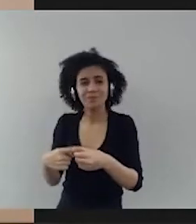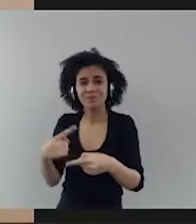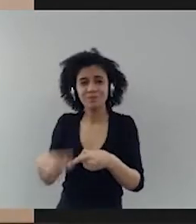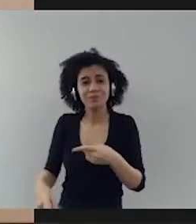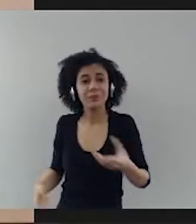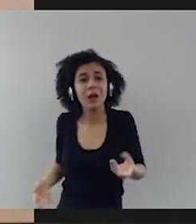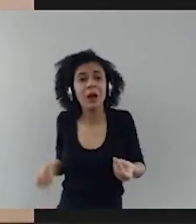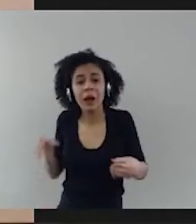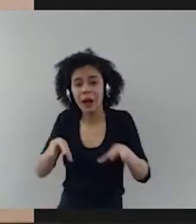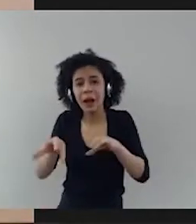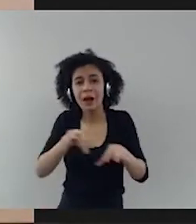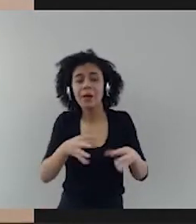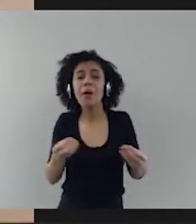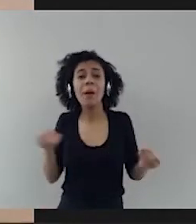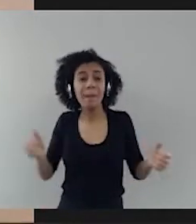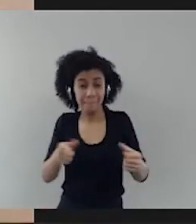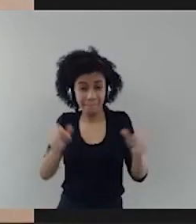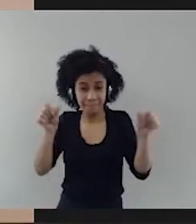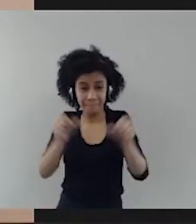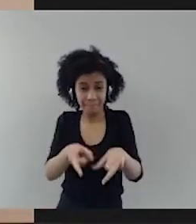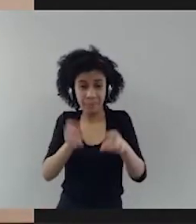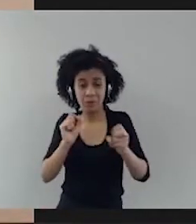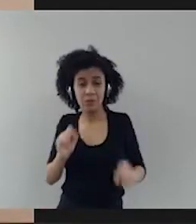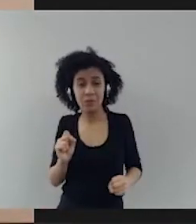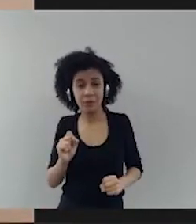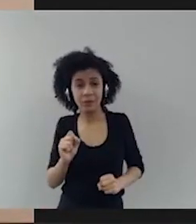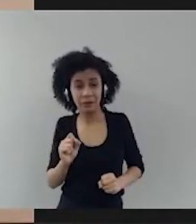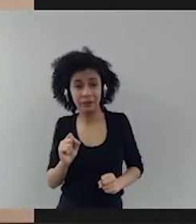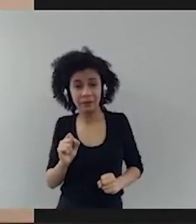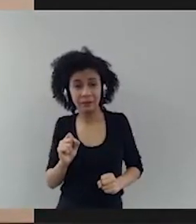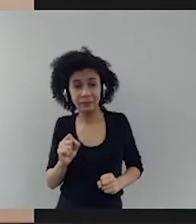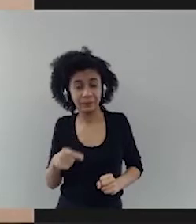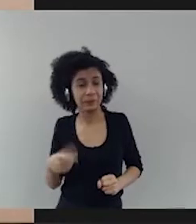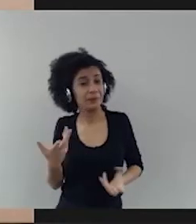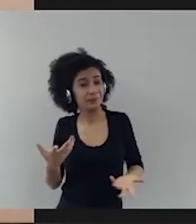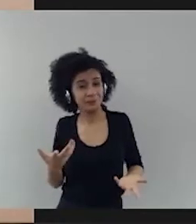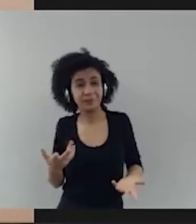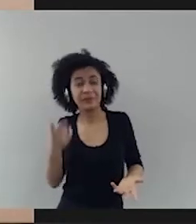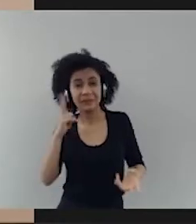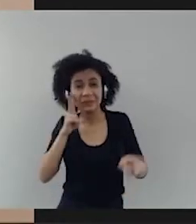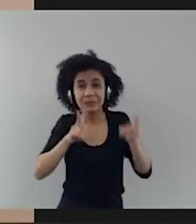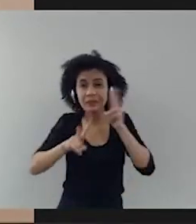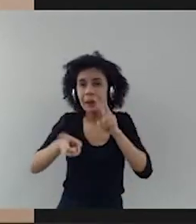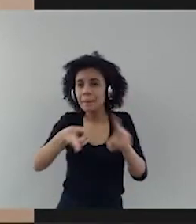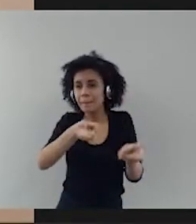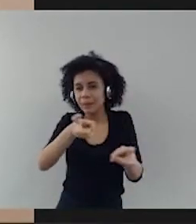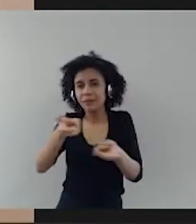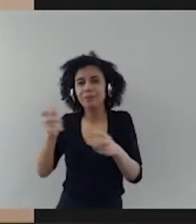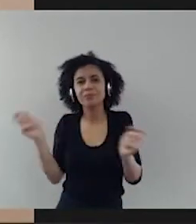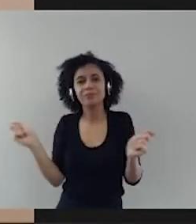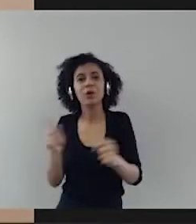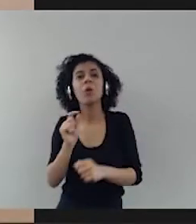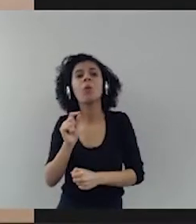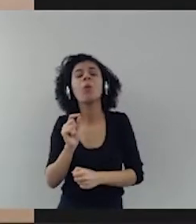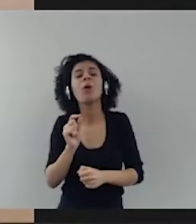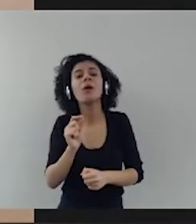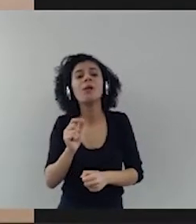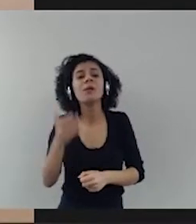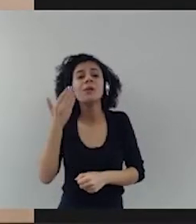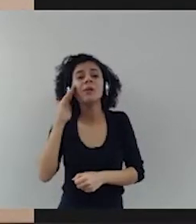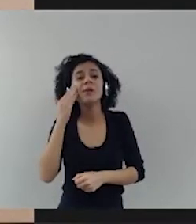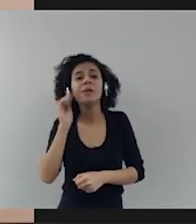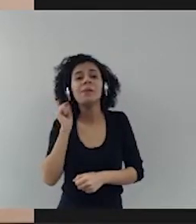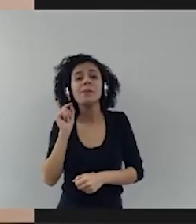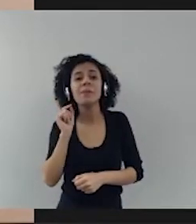que isto, do que essa constatação, que é uma constatação que chega a ser visual, não é? Mais do que isso, é entender